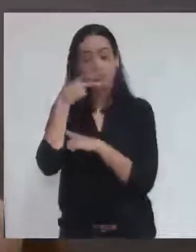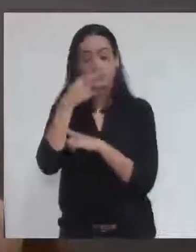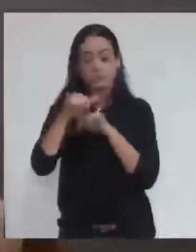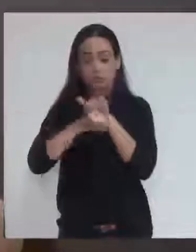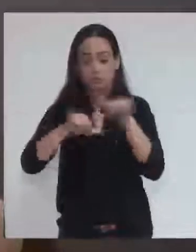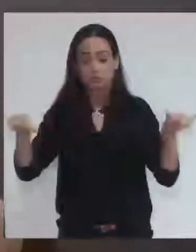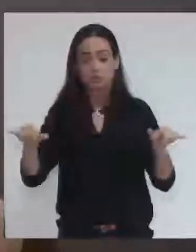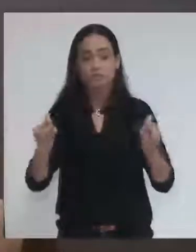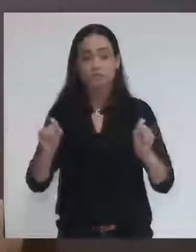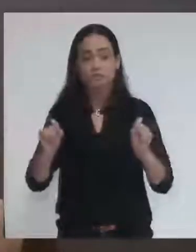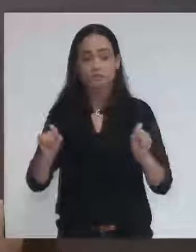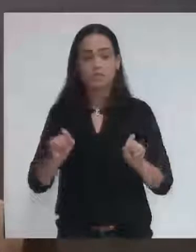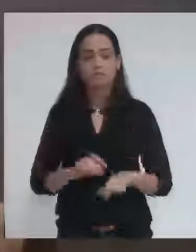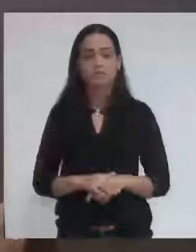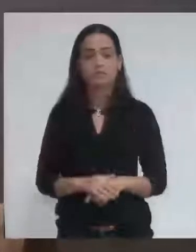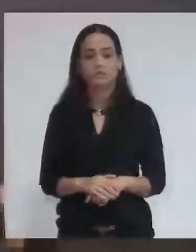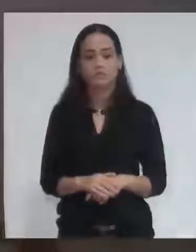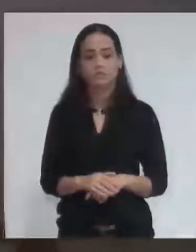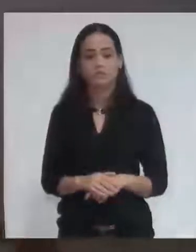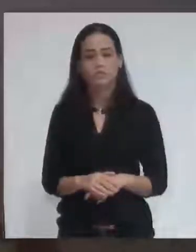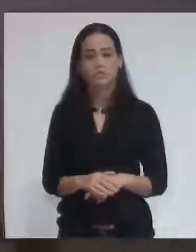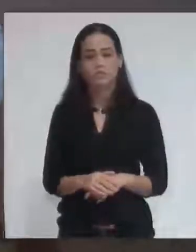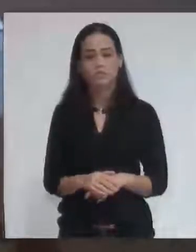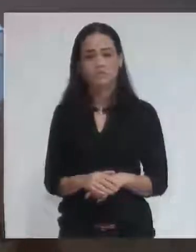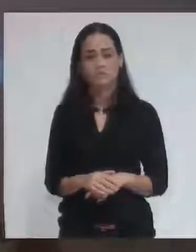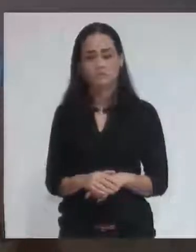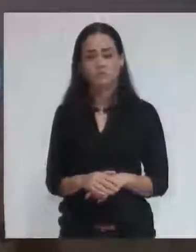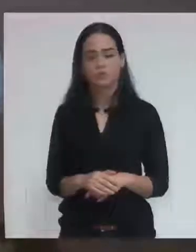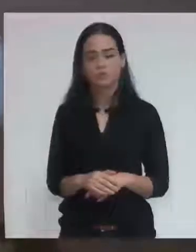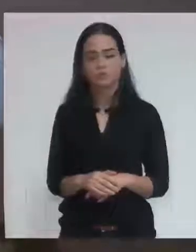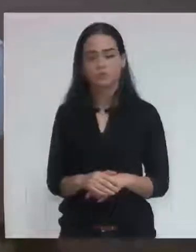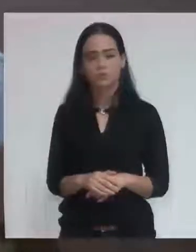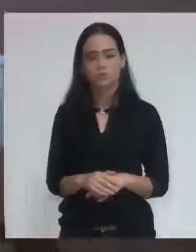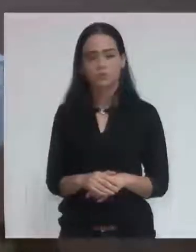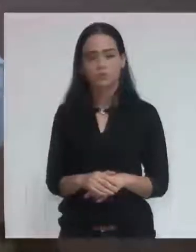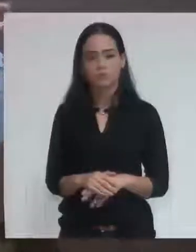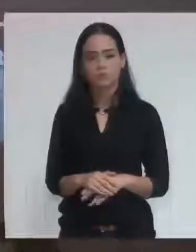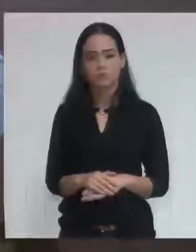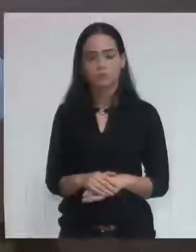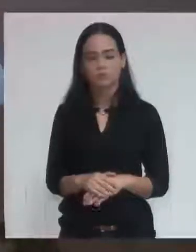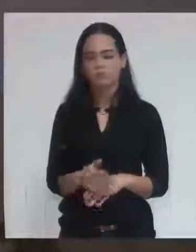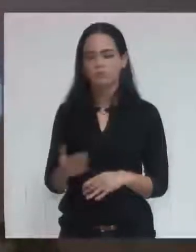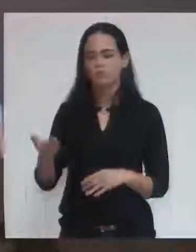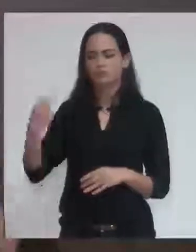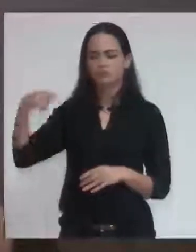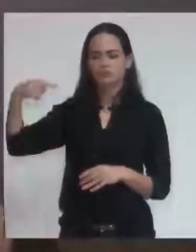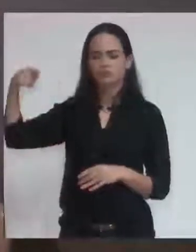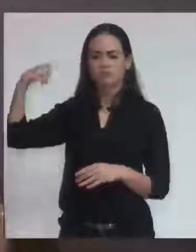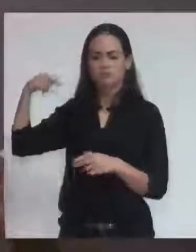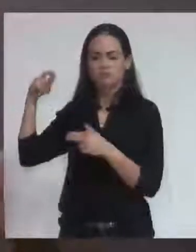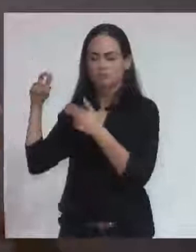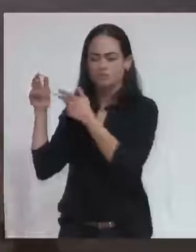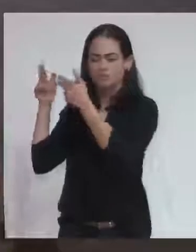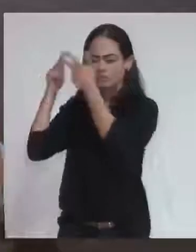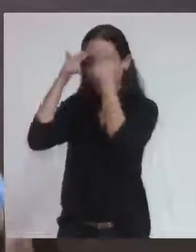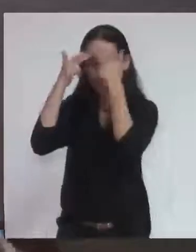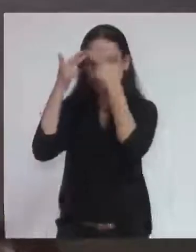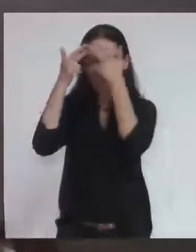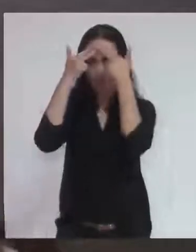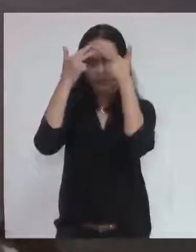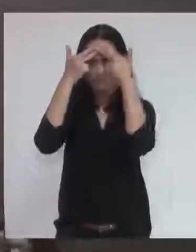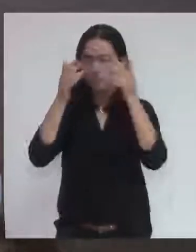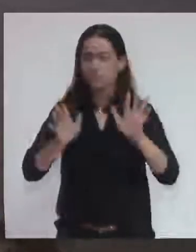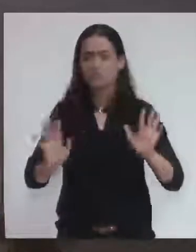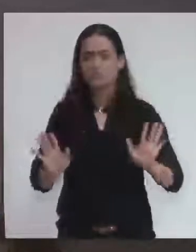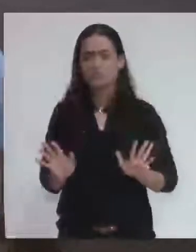até que a gente consiga a vitória que foi conseguida aqui. Eu não tenho nenhum trauma, né? As pessoas falaram assim pra gente no